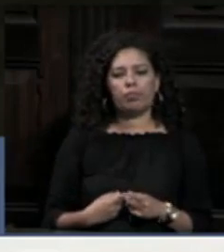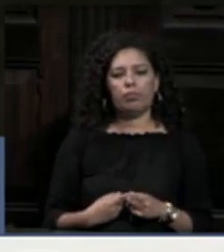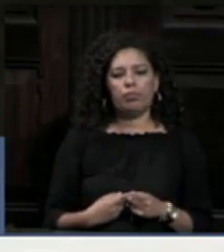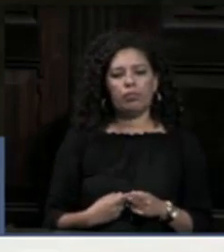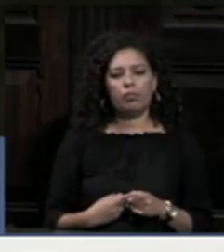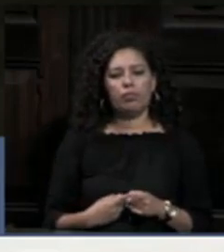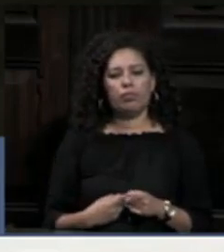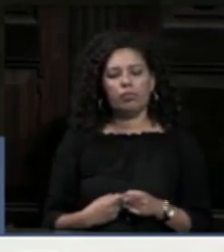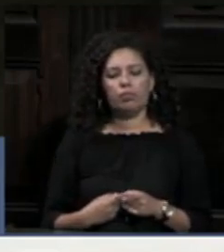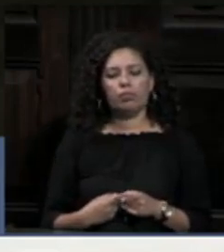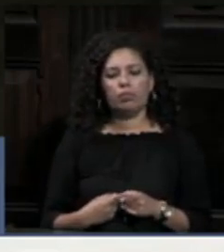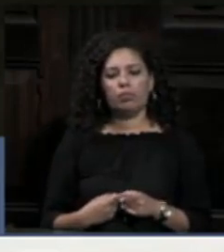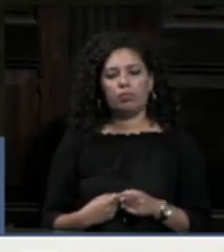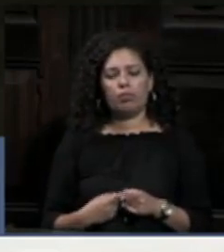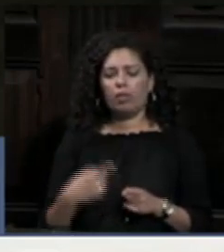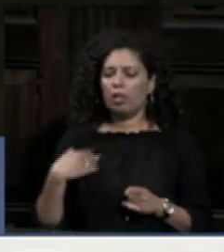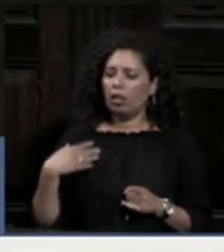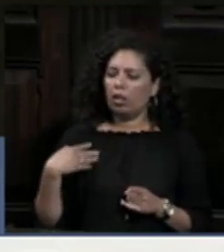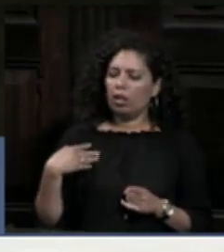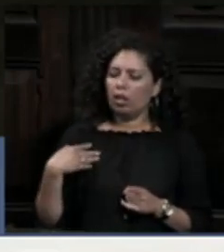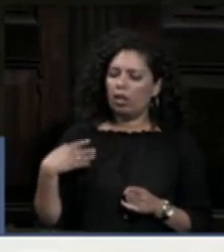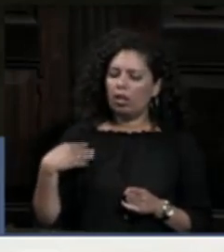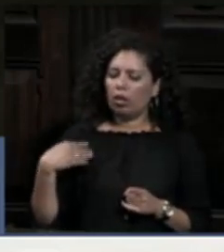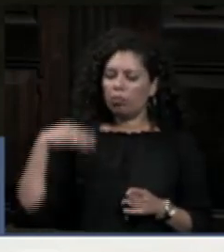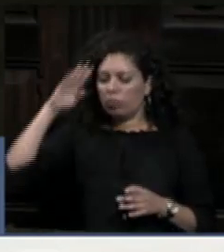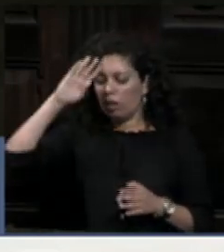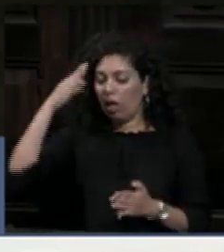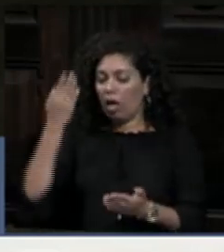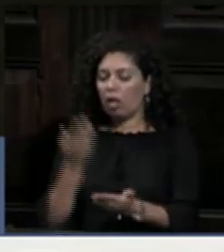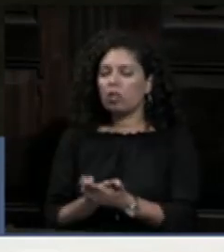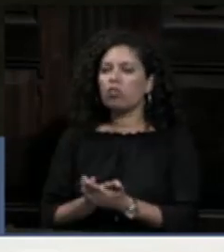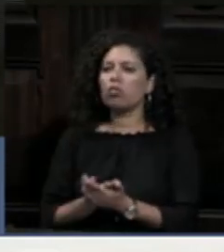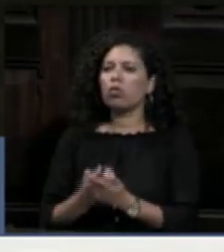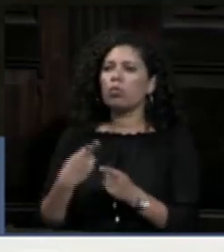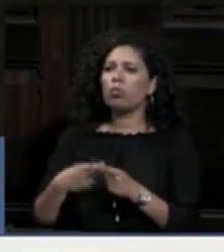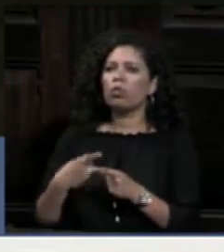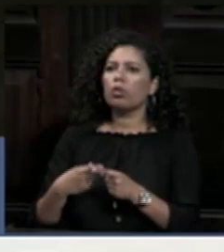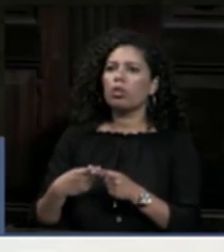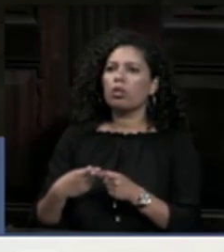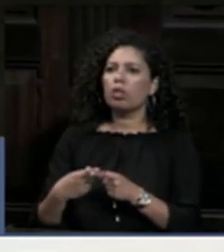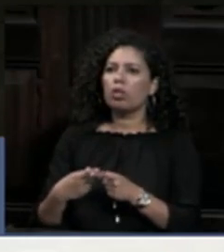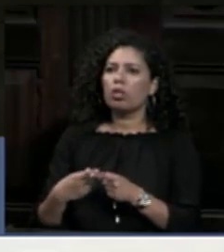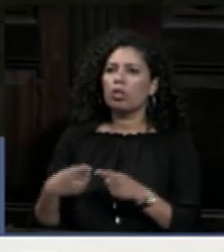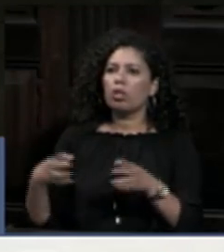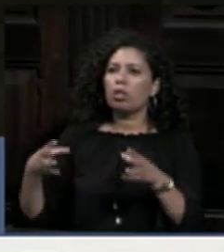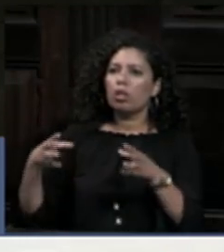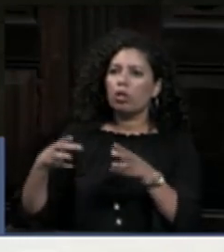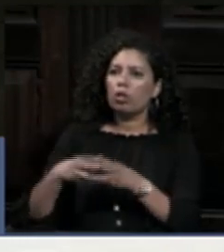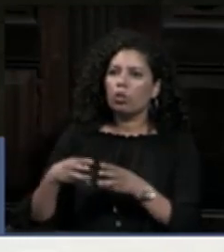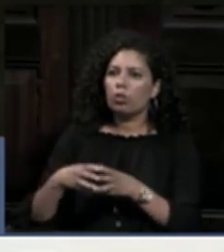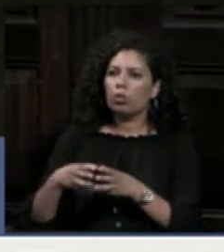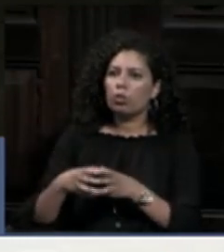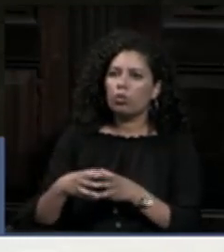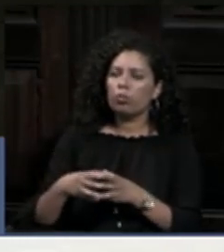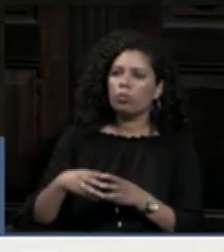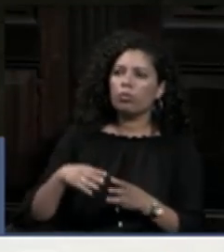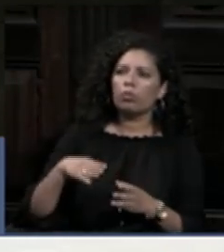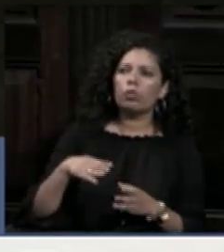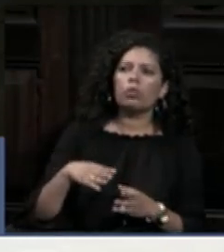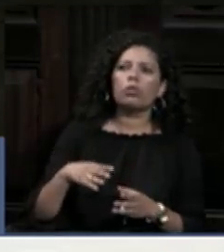abordado e convencido por estudantes da uerj que entraram na universidade não pelas cotas